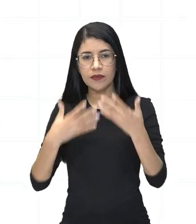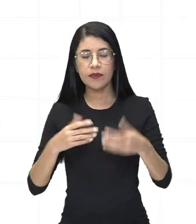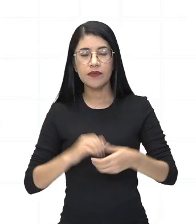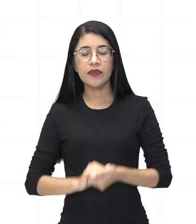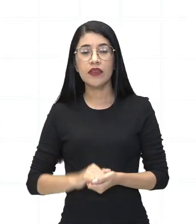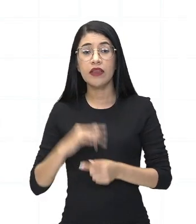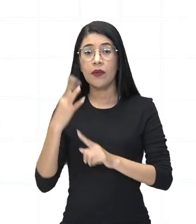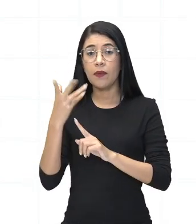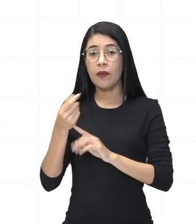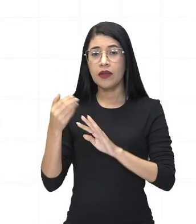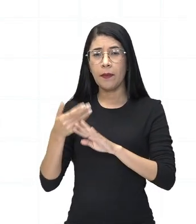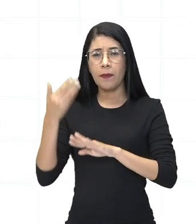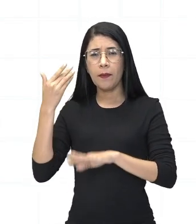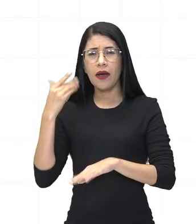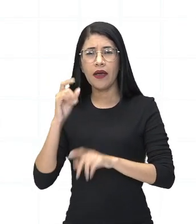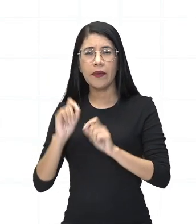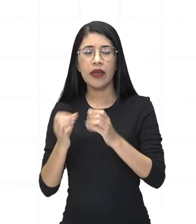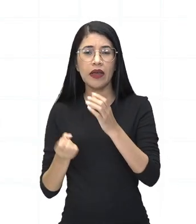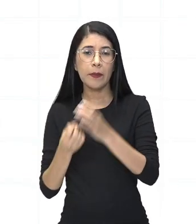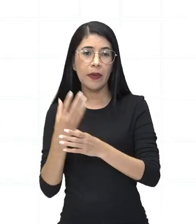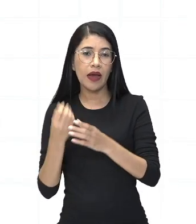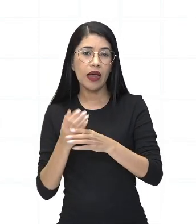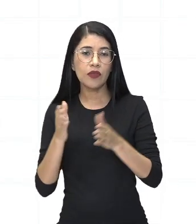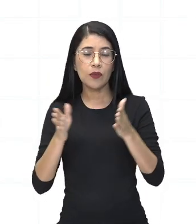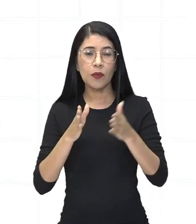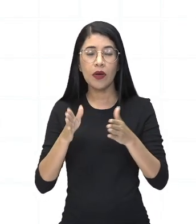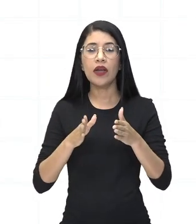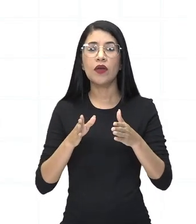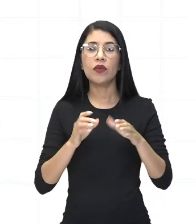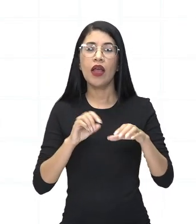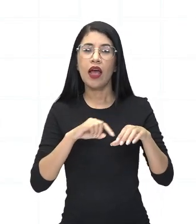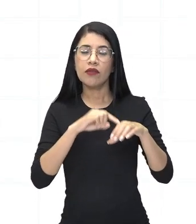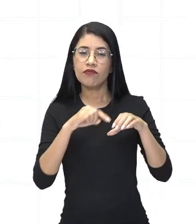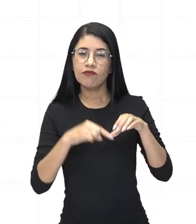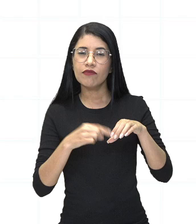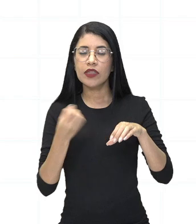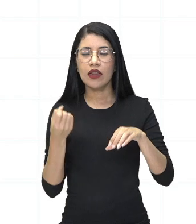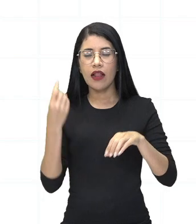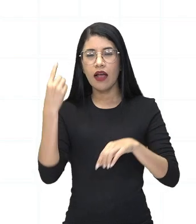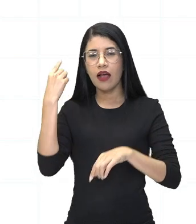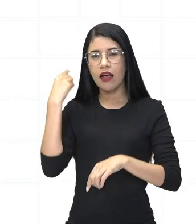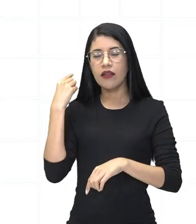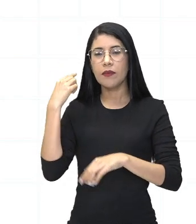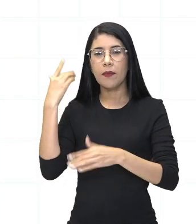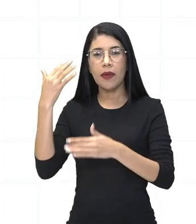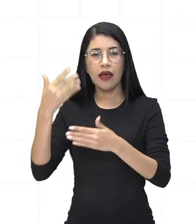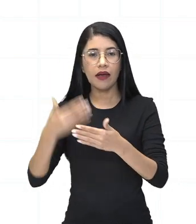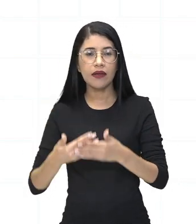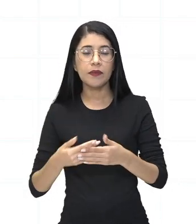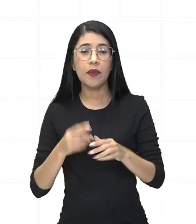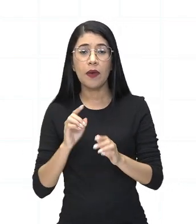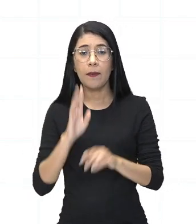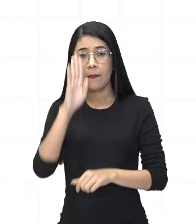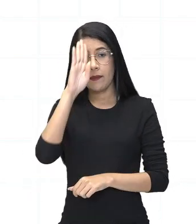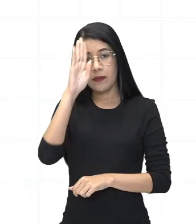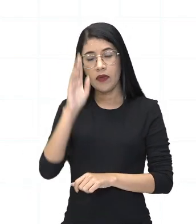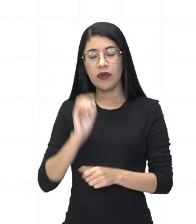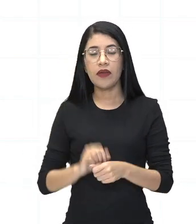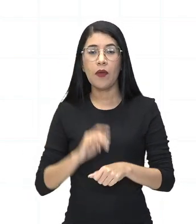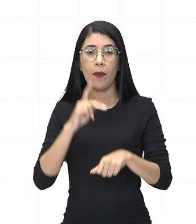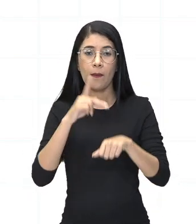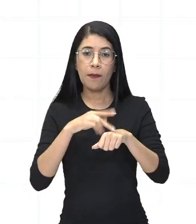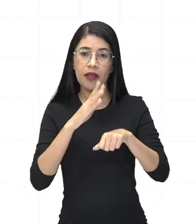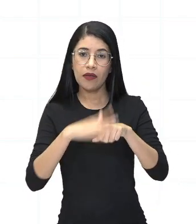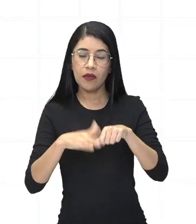na pré-história é aquela produzida durante os períodos cronológicos da pré-história, com destaque para os períodos